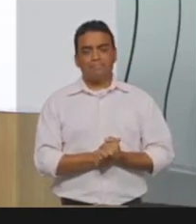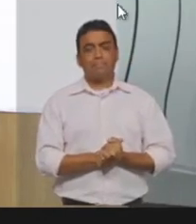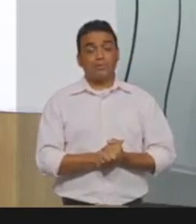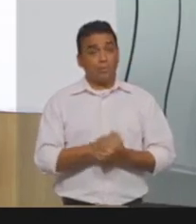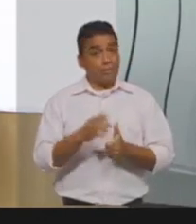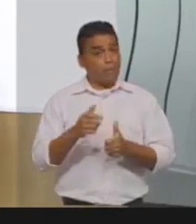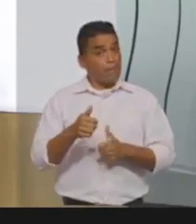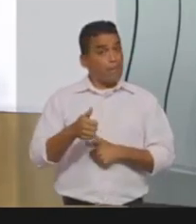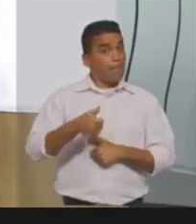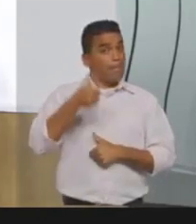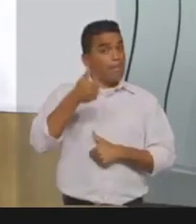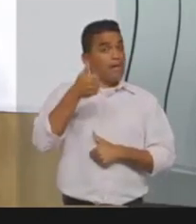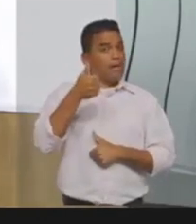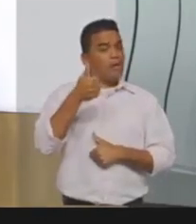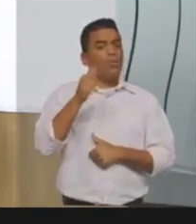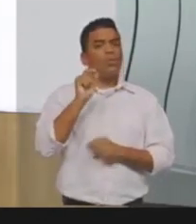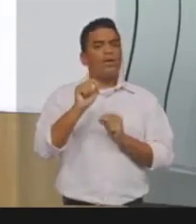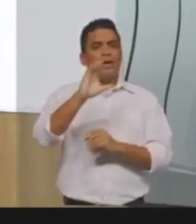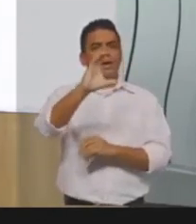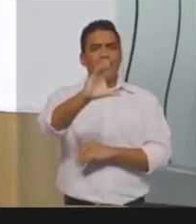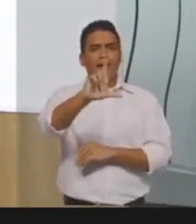Primeiro, o que seria clima?